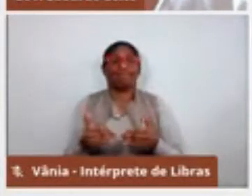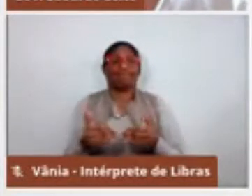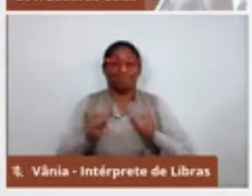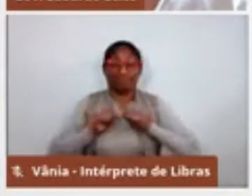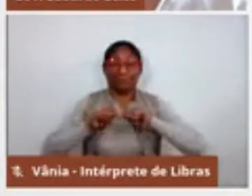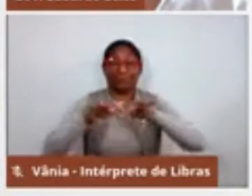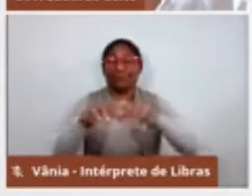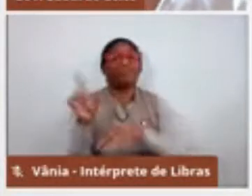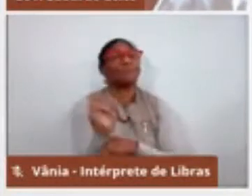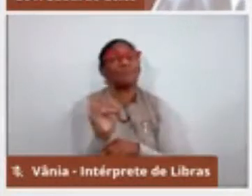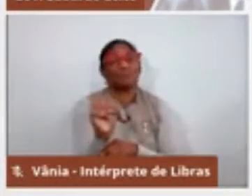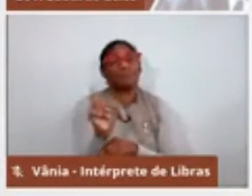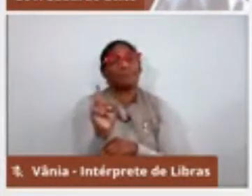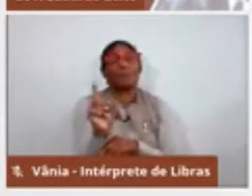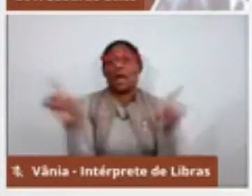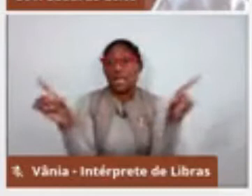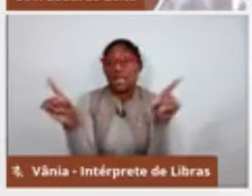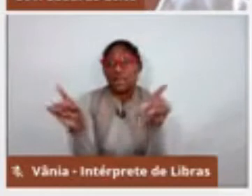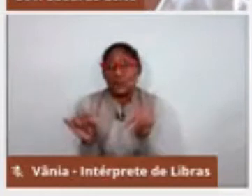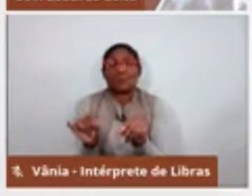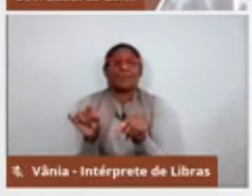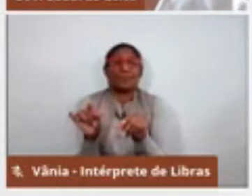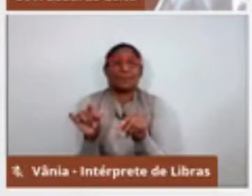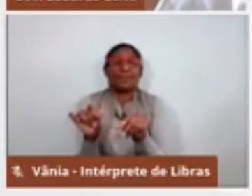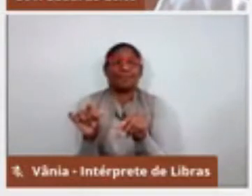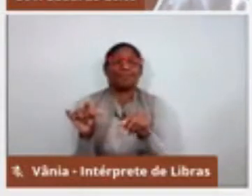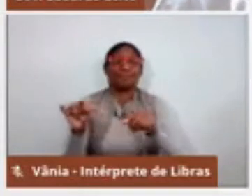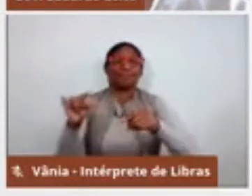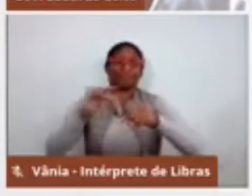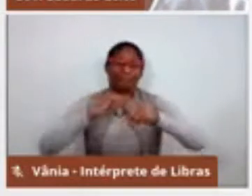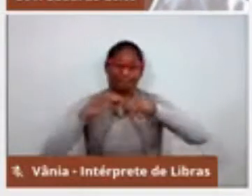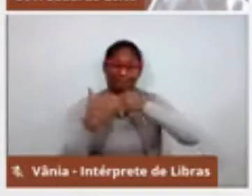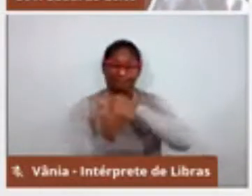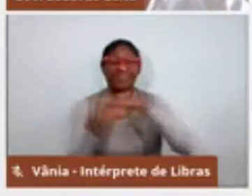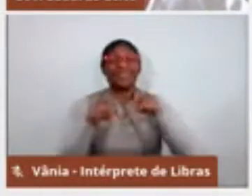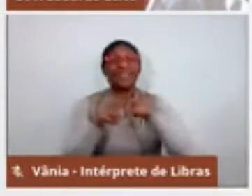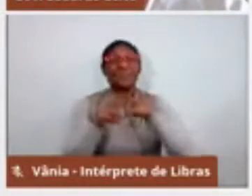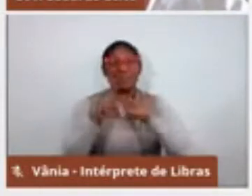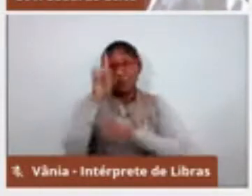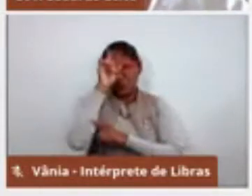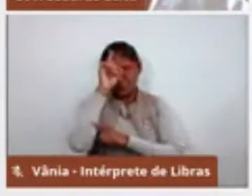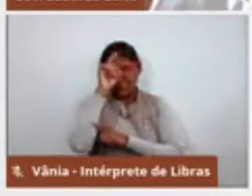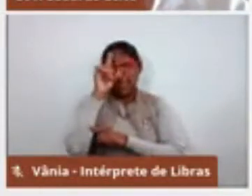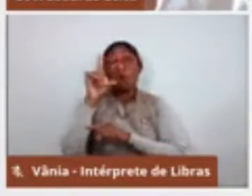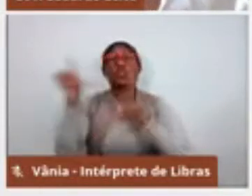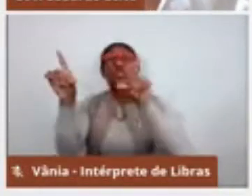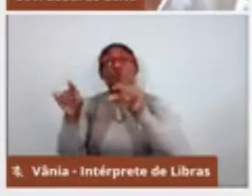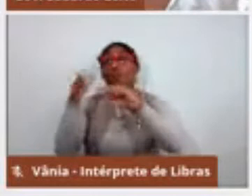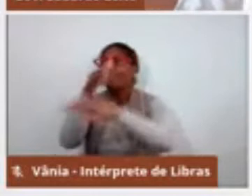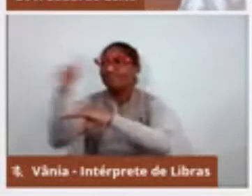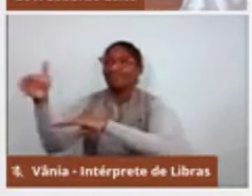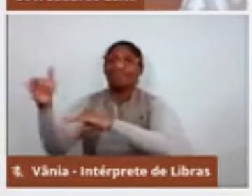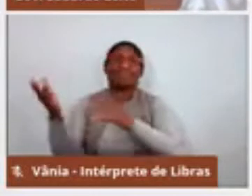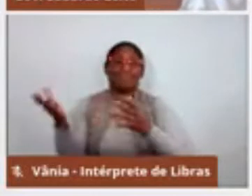ver mais do que uma redução da velocidade, uma efetiva redução na demanda por internações de leitos de terapia intensiva